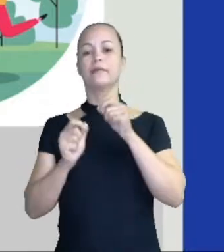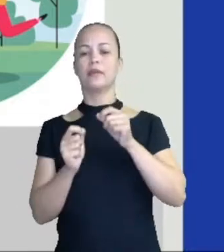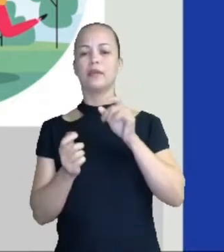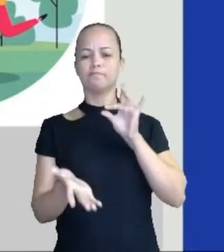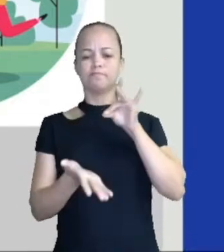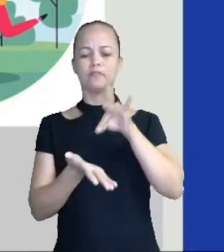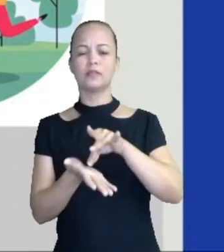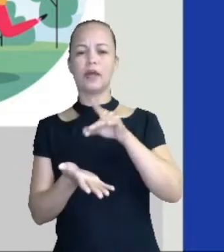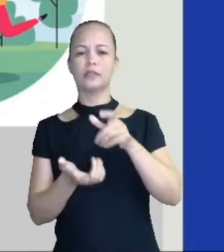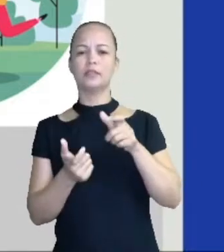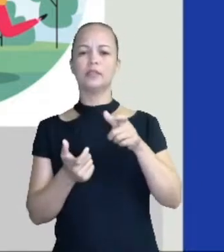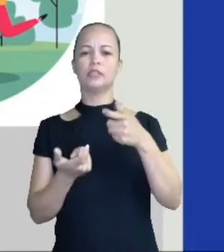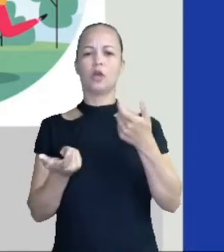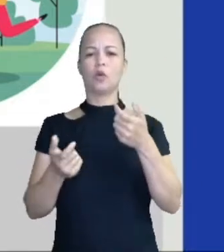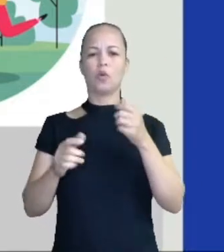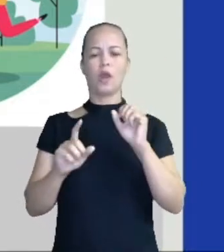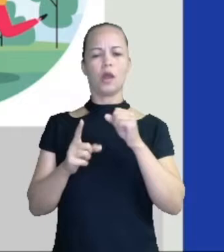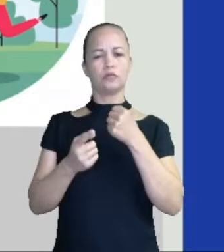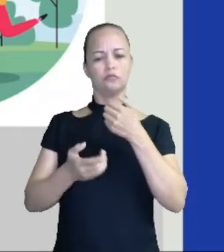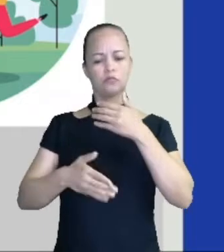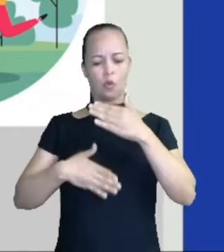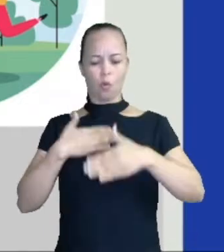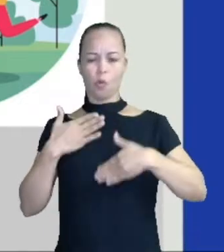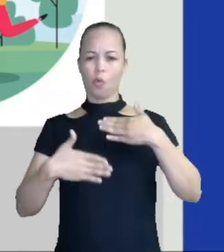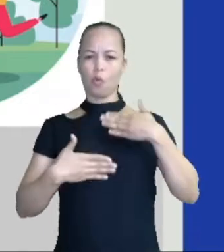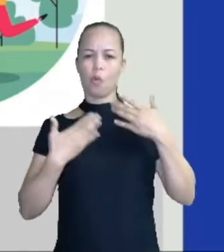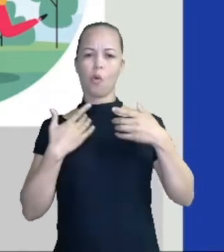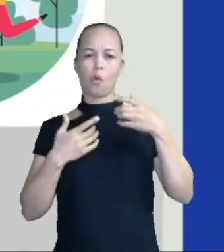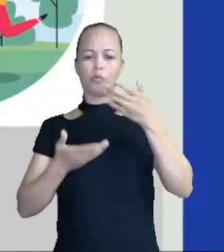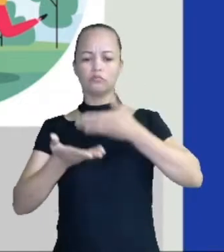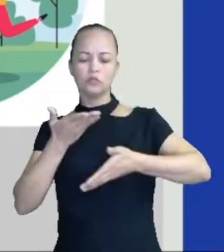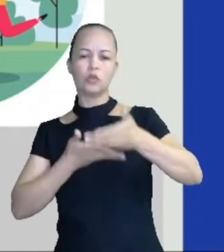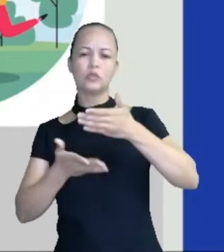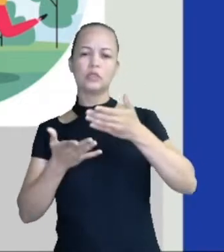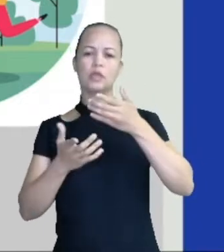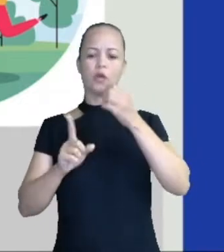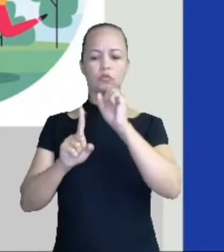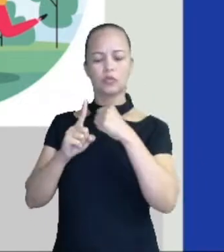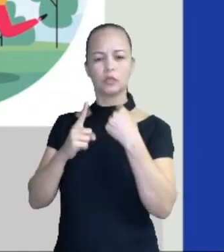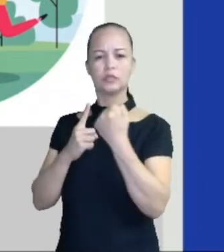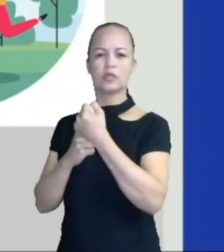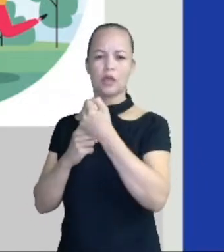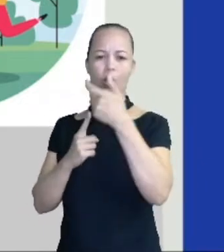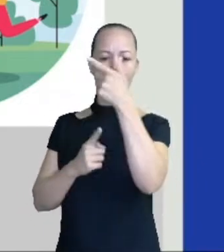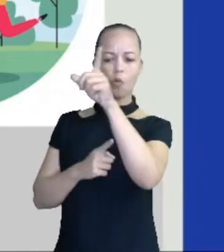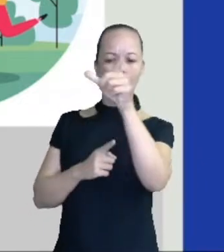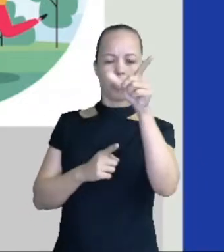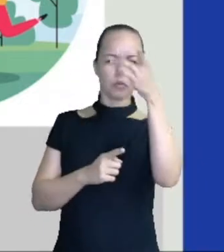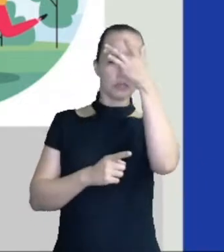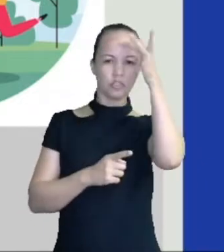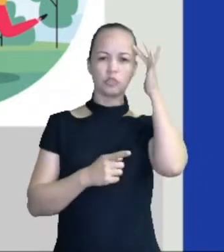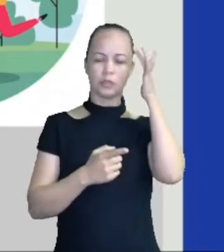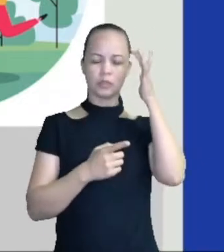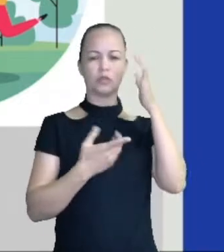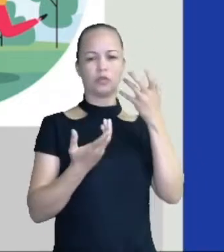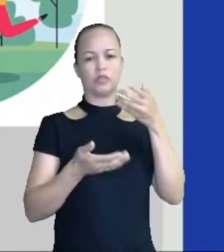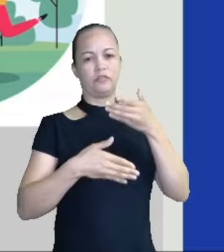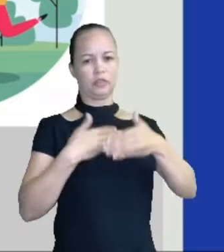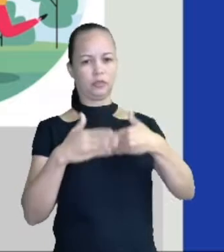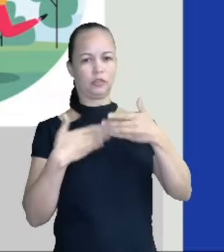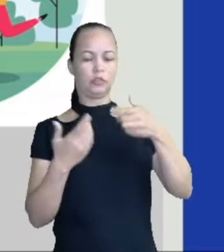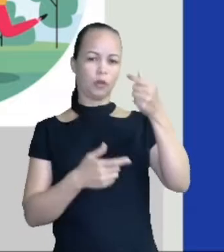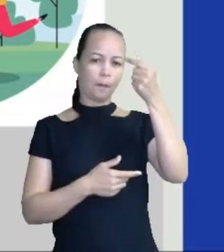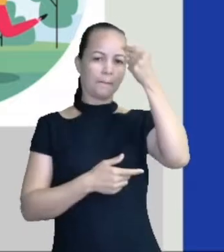comprometido pelo fato de ter suas relações sociais com outras pessoas afetadas devido a essa questão da pandemia,